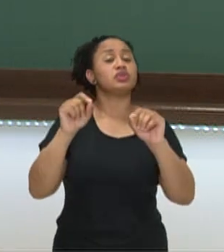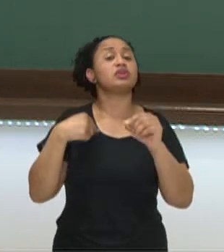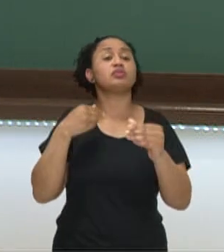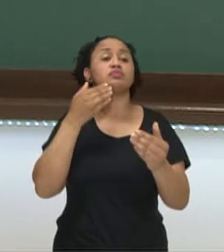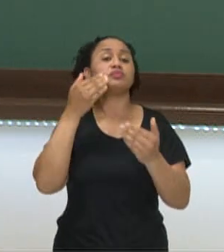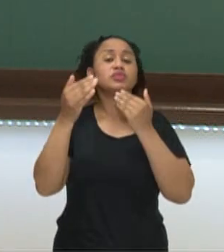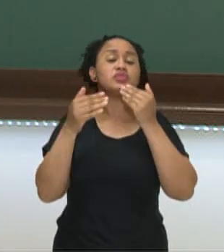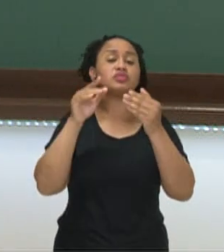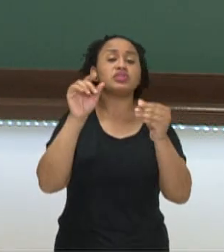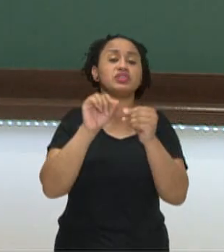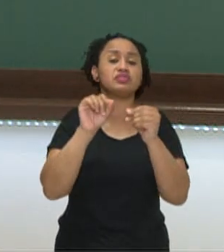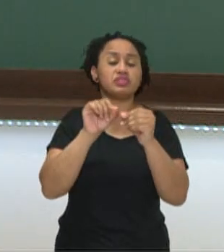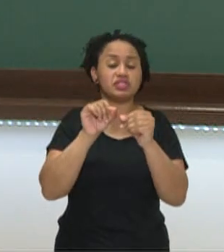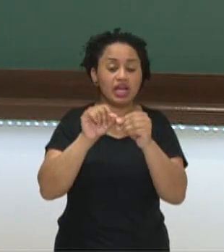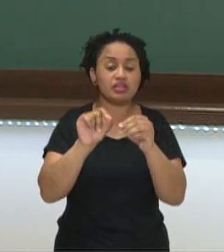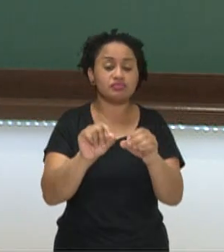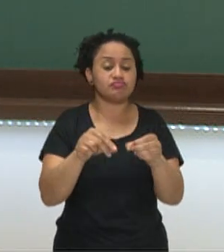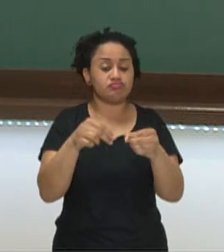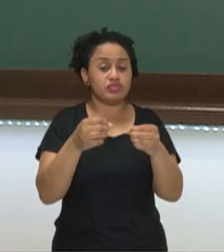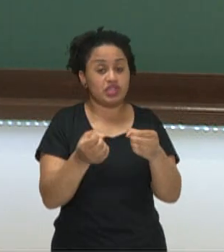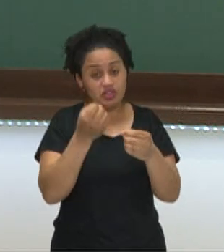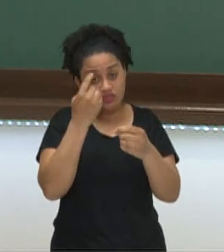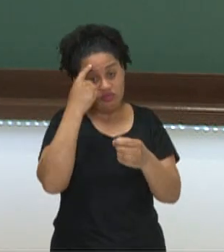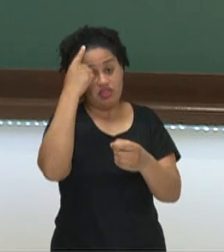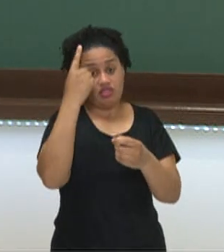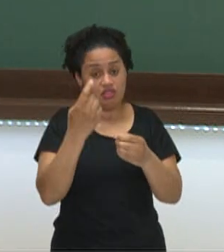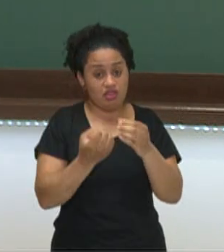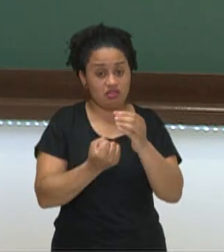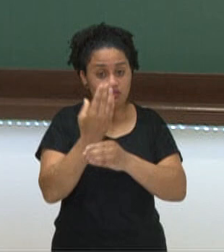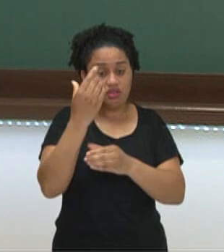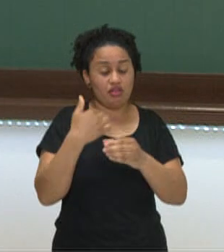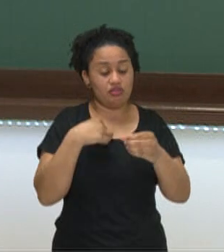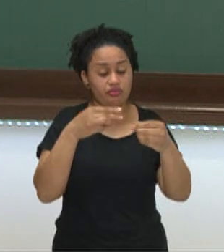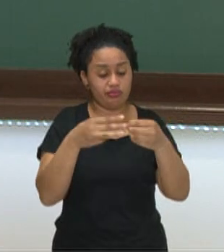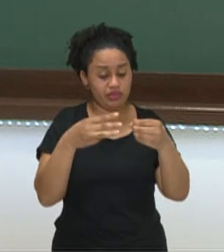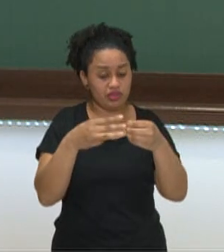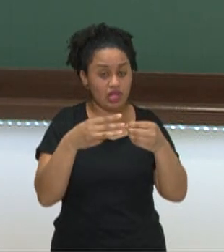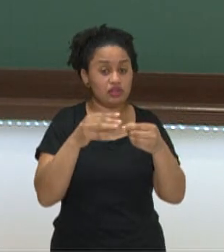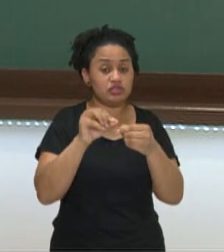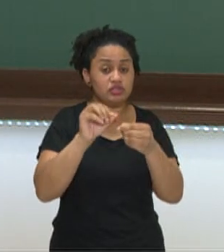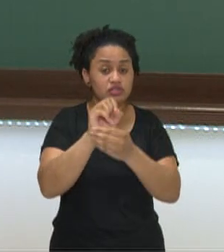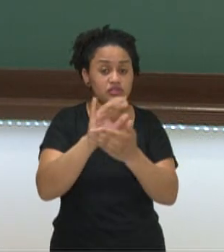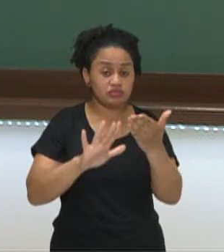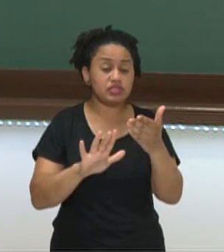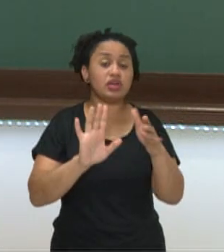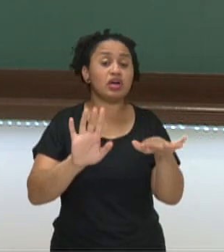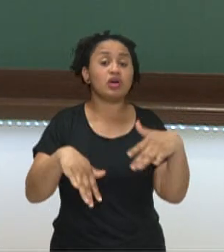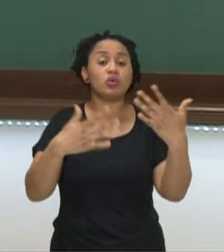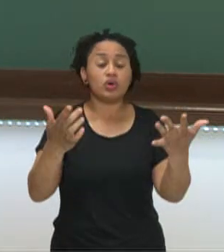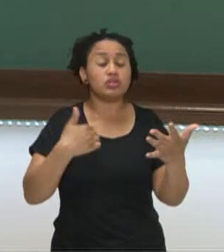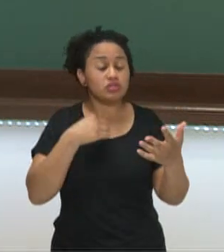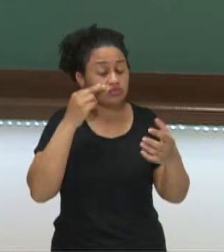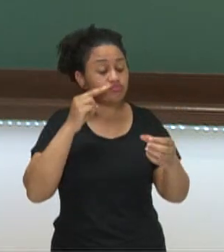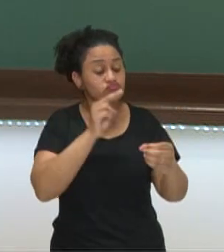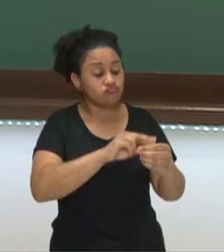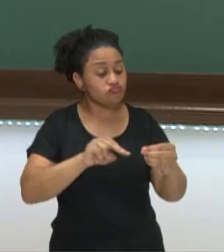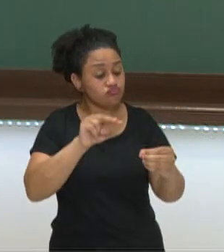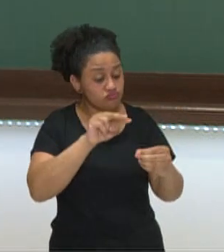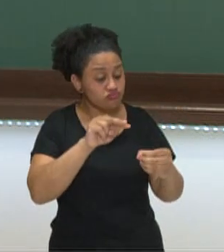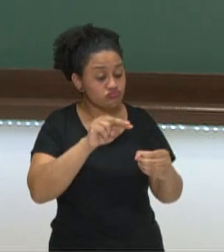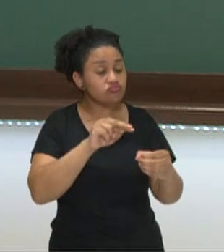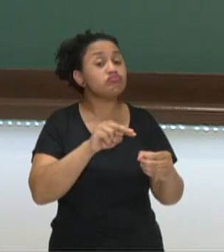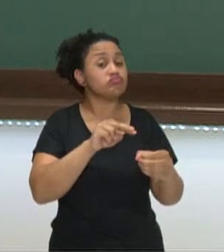você fizesse uma célula, né? Criasse uma célula, você faz aquela atividade criando a célula, e quando você visualiza,